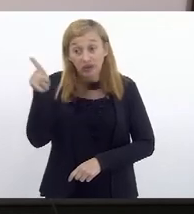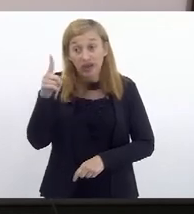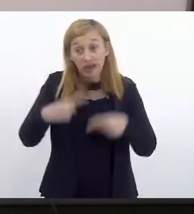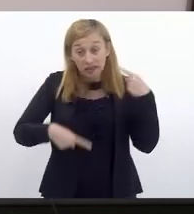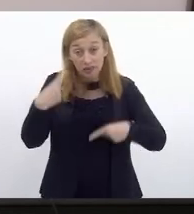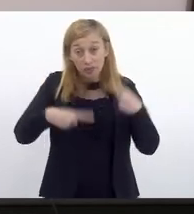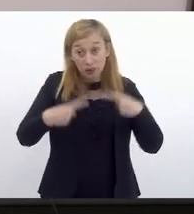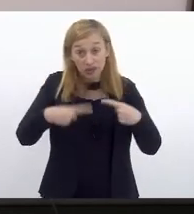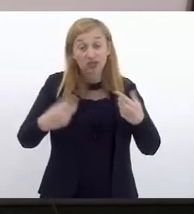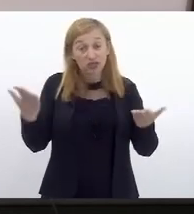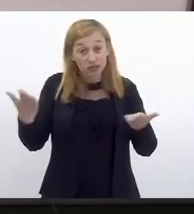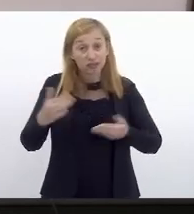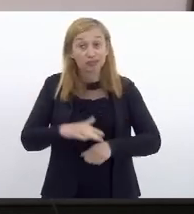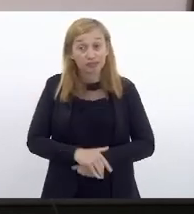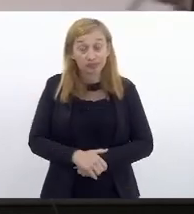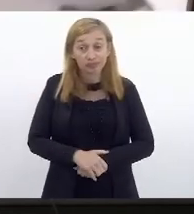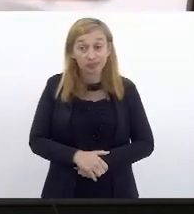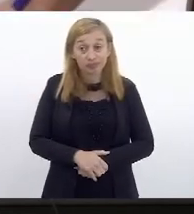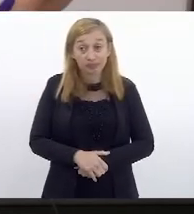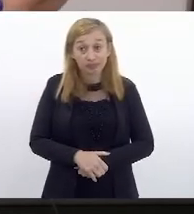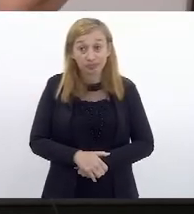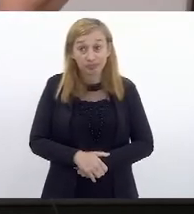política